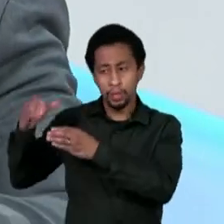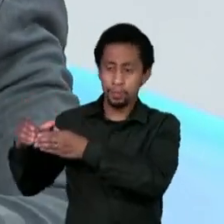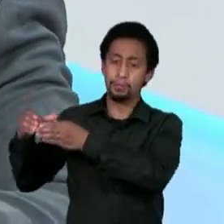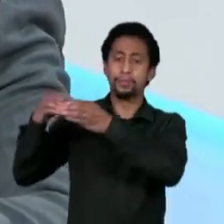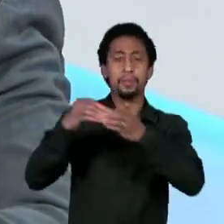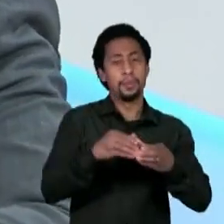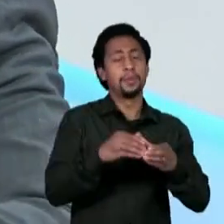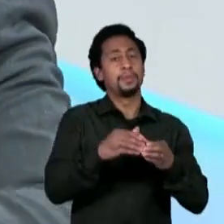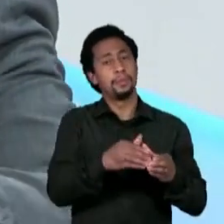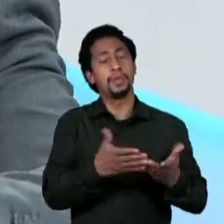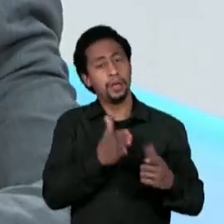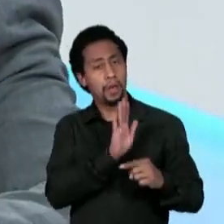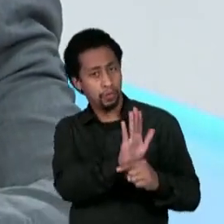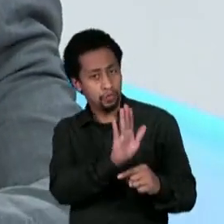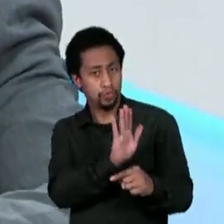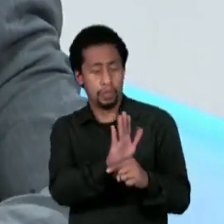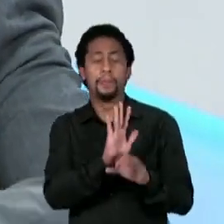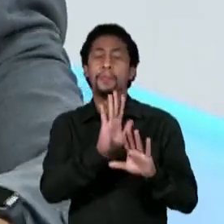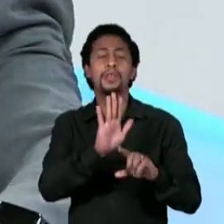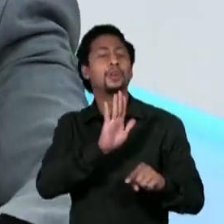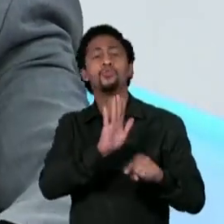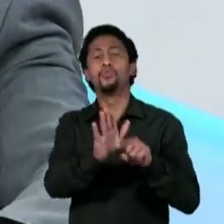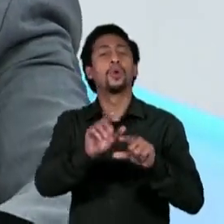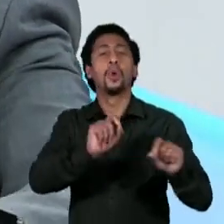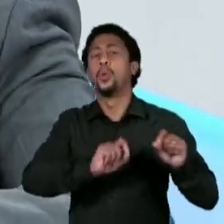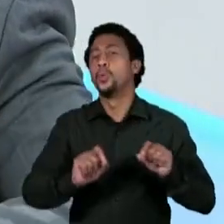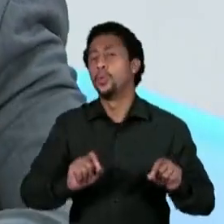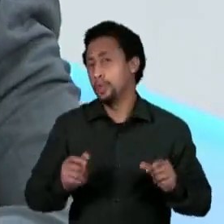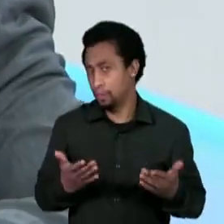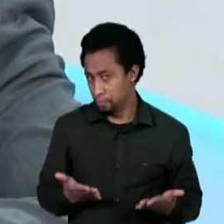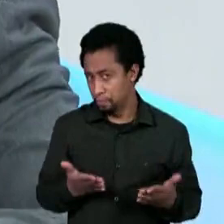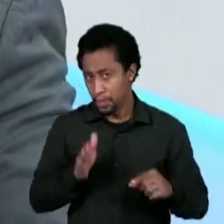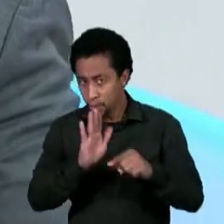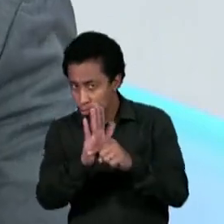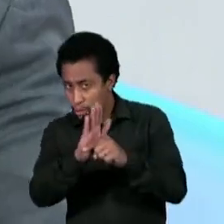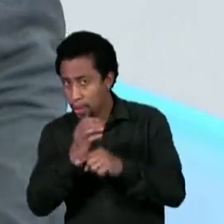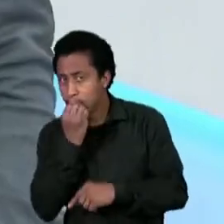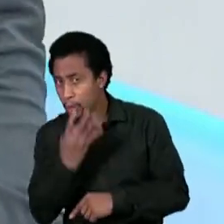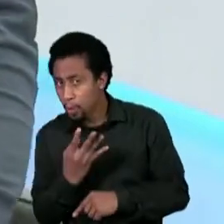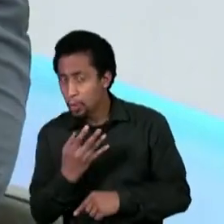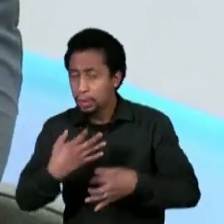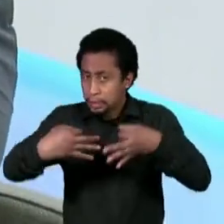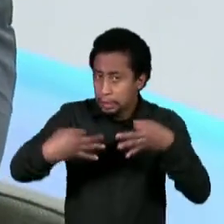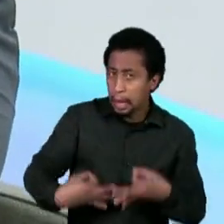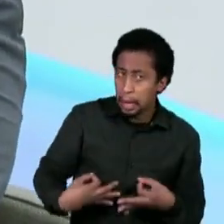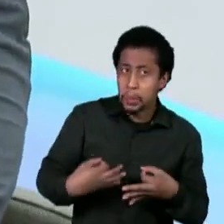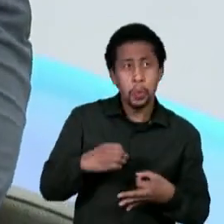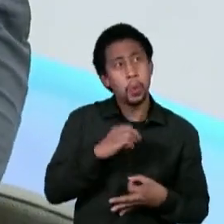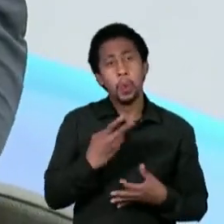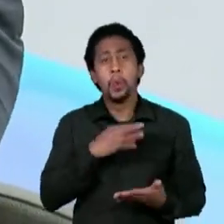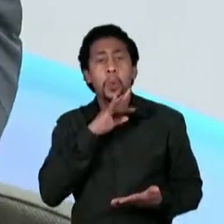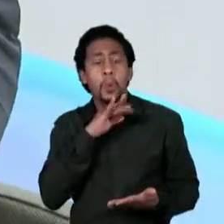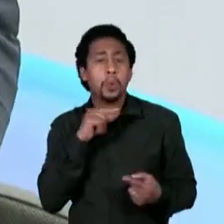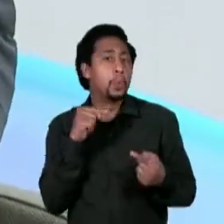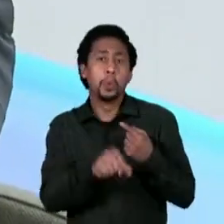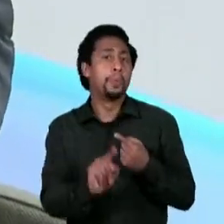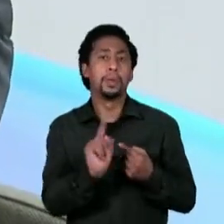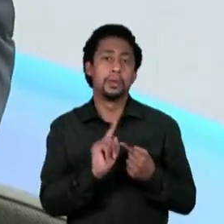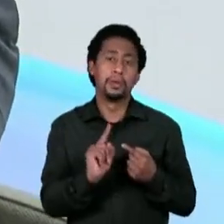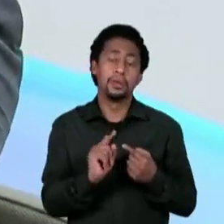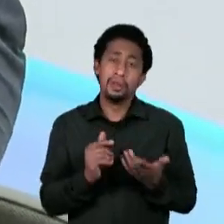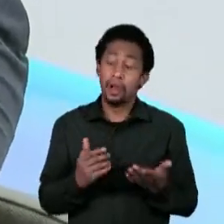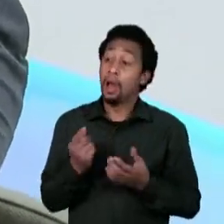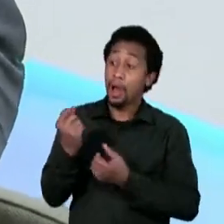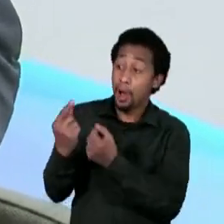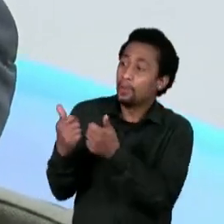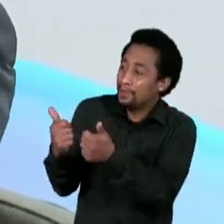nesse momento verificar o seguinte que contribuições foram dadas elas são pertinentes ou não são pertinentes se não são pertinentes olha só que não